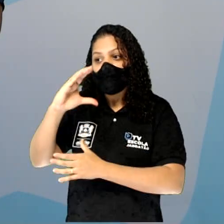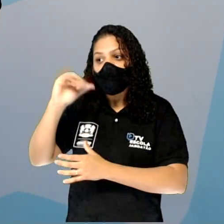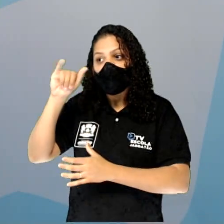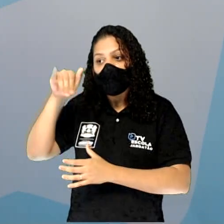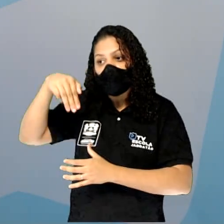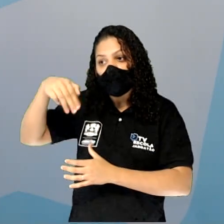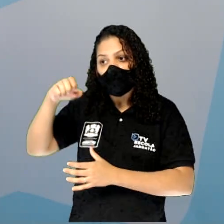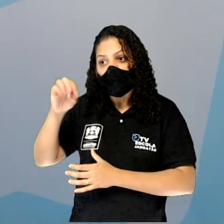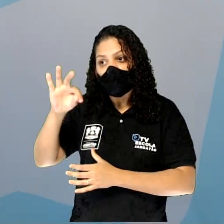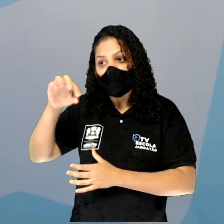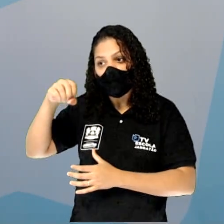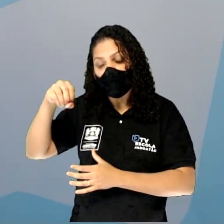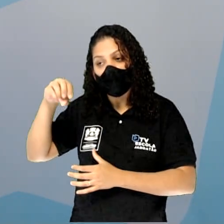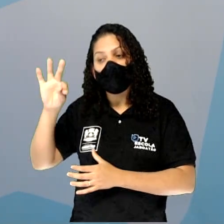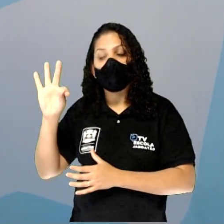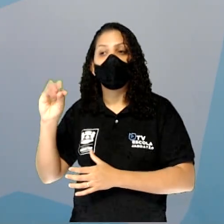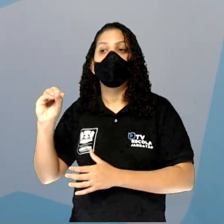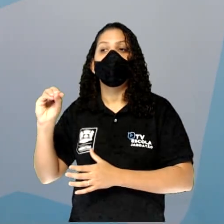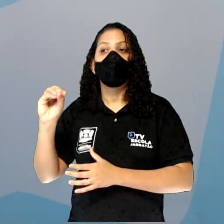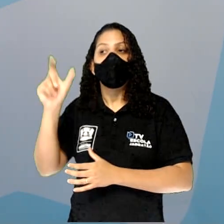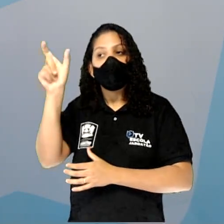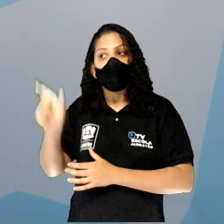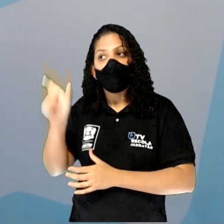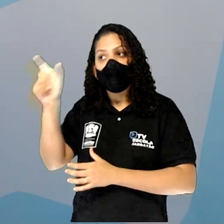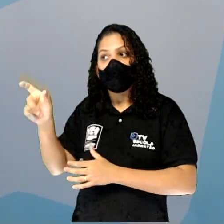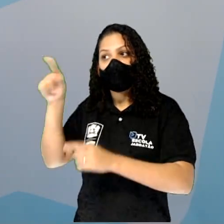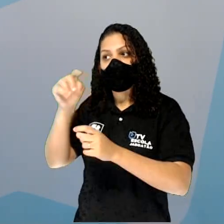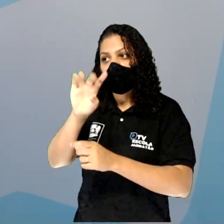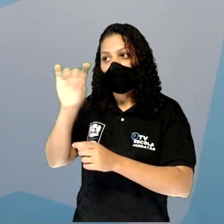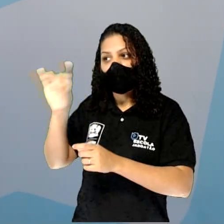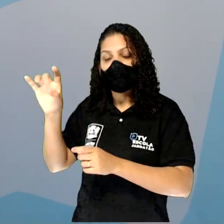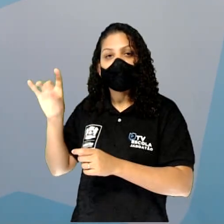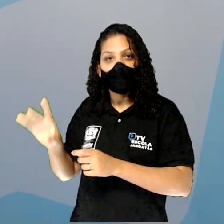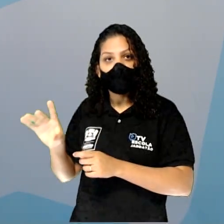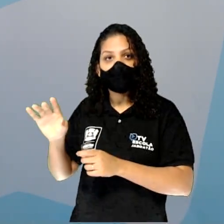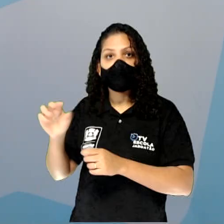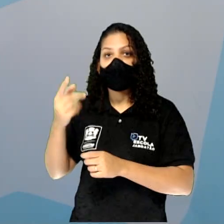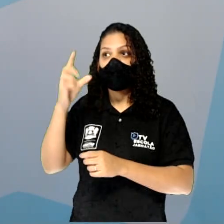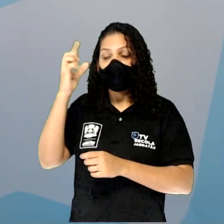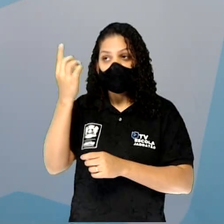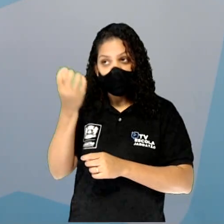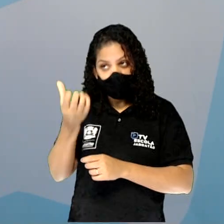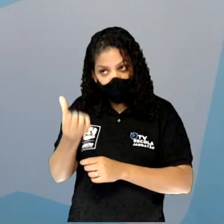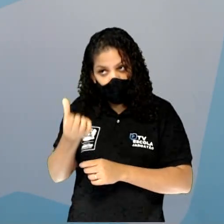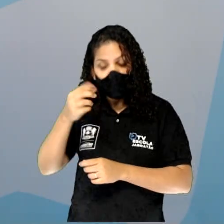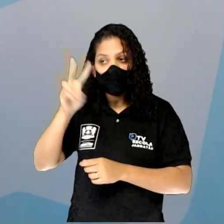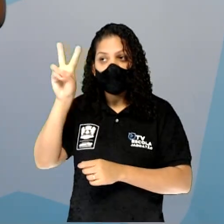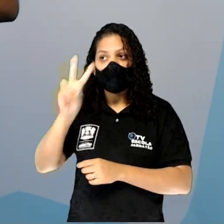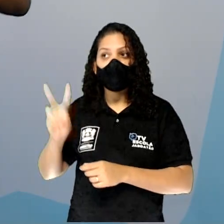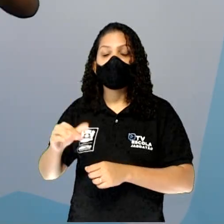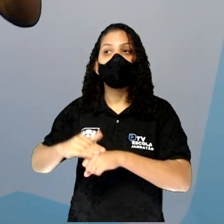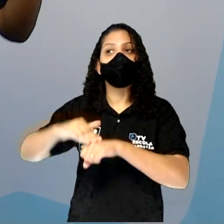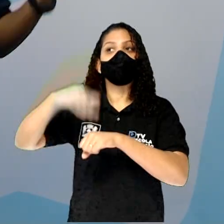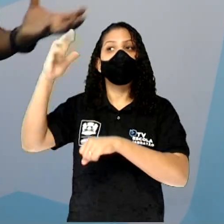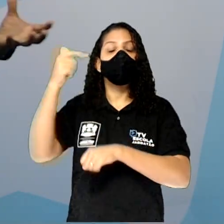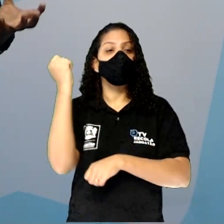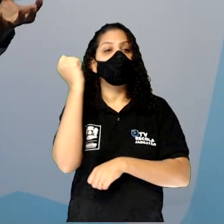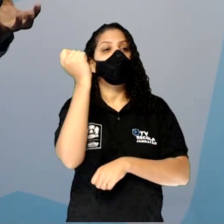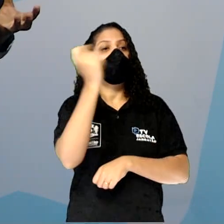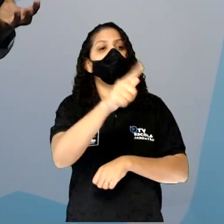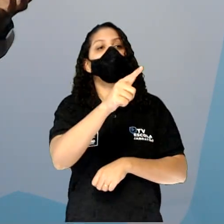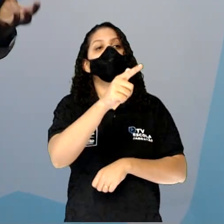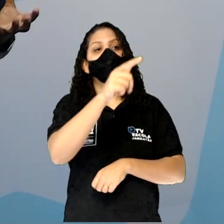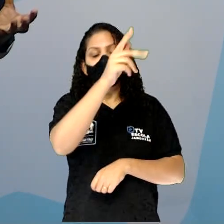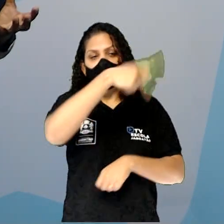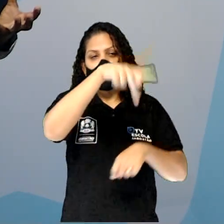pessoa é 6 vezes mais do que a média dos outros países. Ou seja, a construção lá